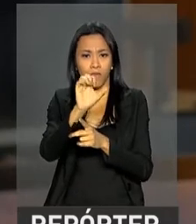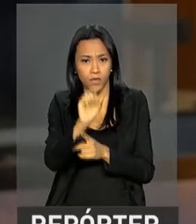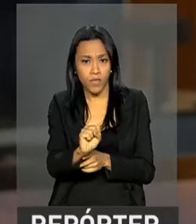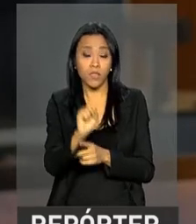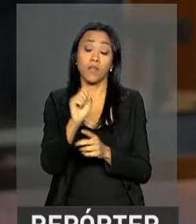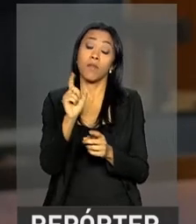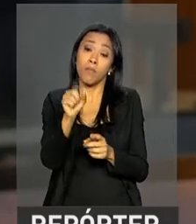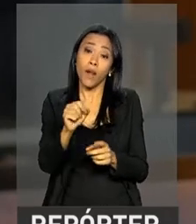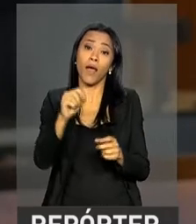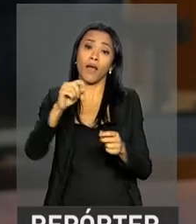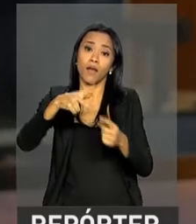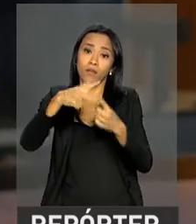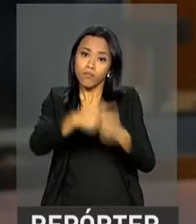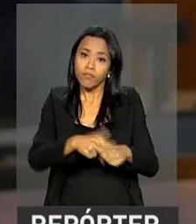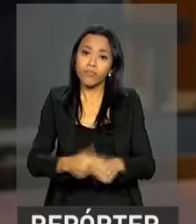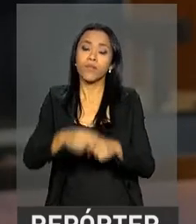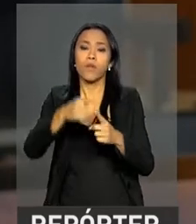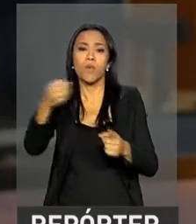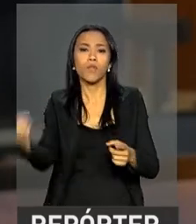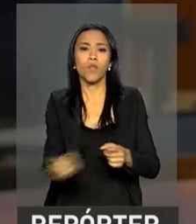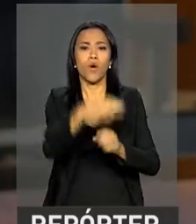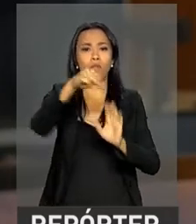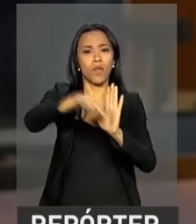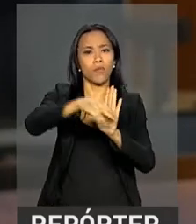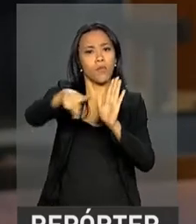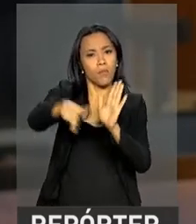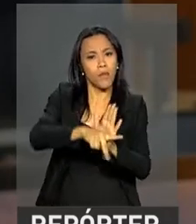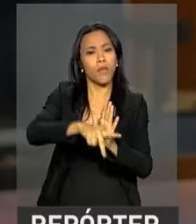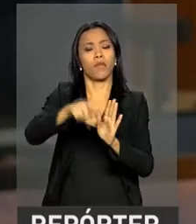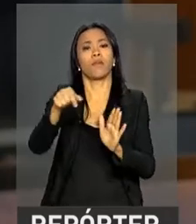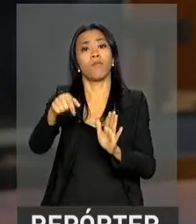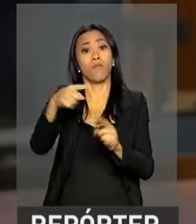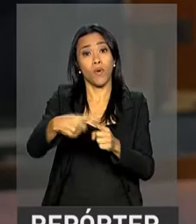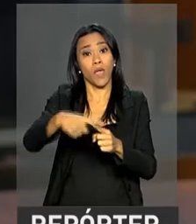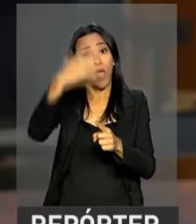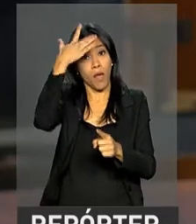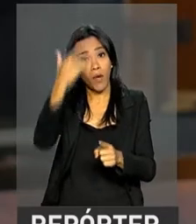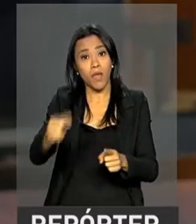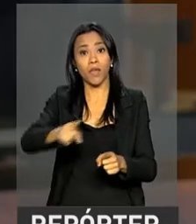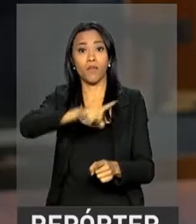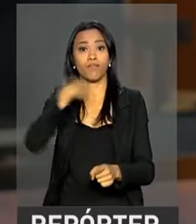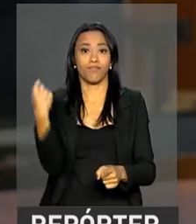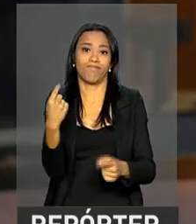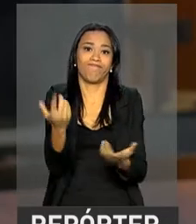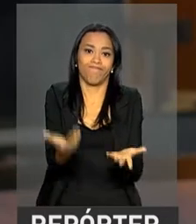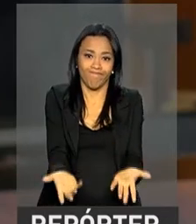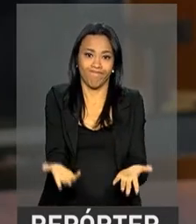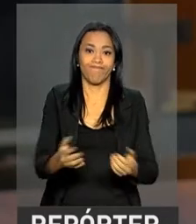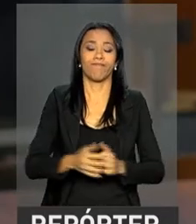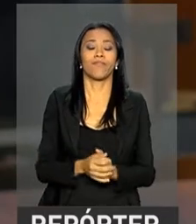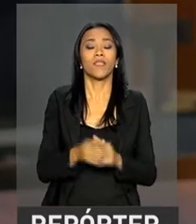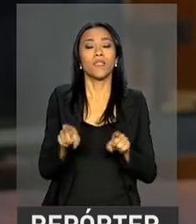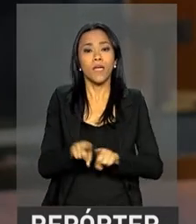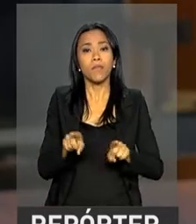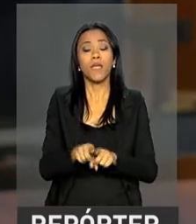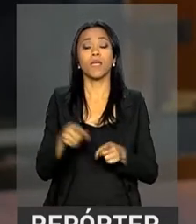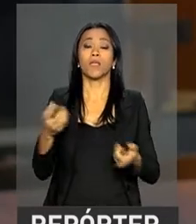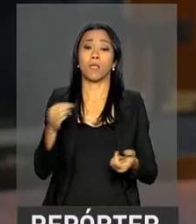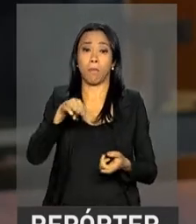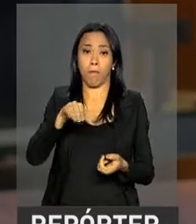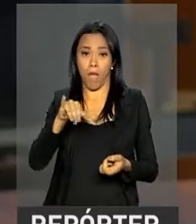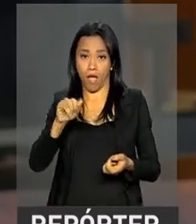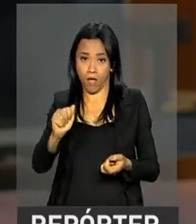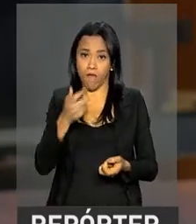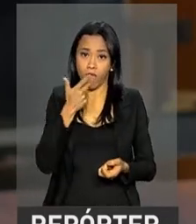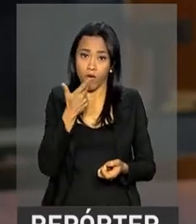prorrogando o prazo de adesão o problema que vence amanhã o presidente em exercício falou ainda sobre a votação da